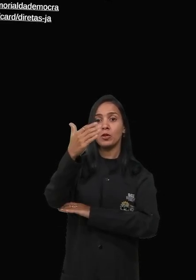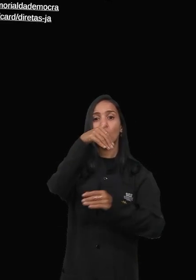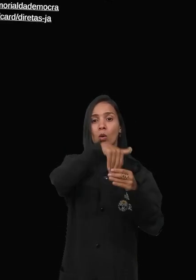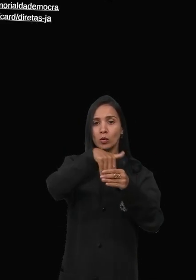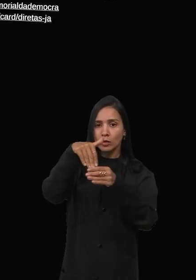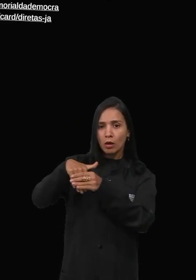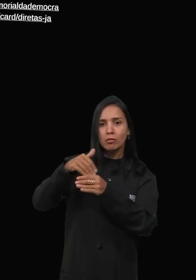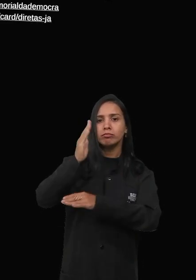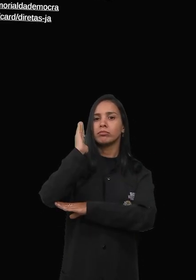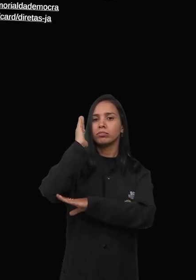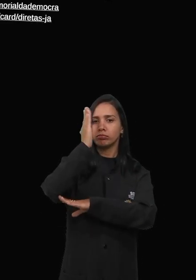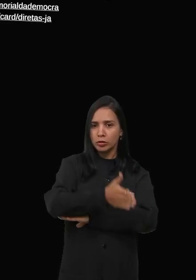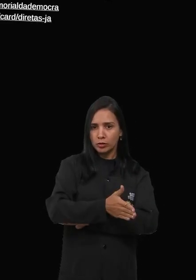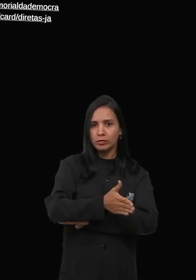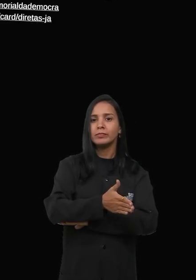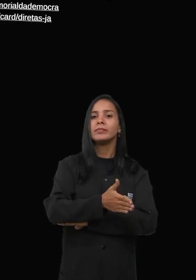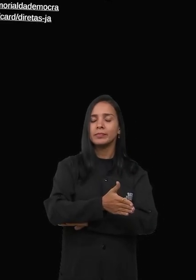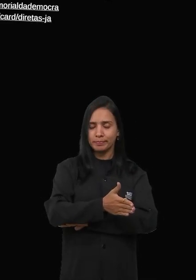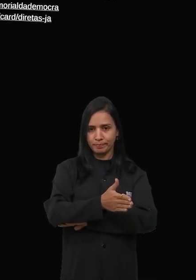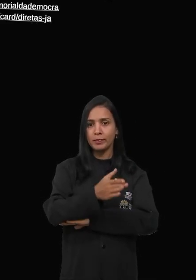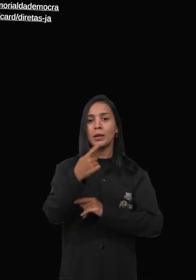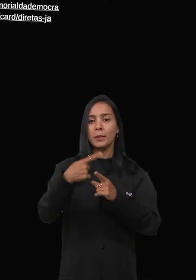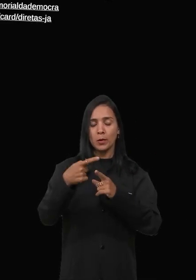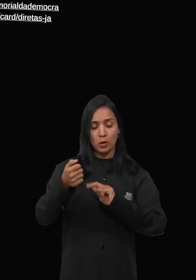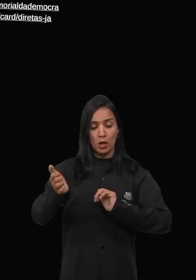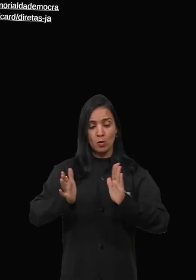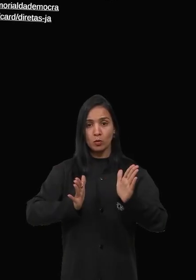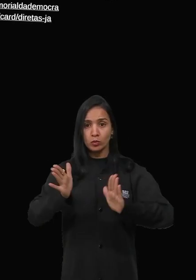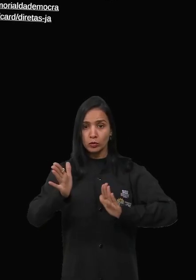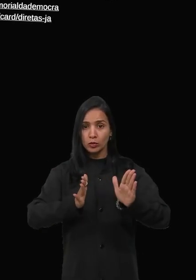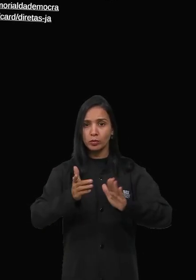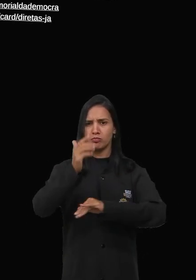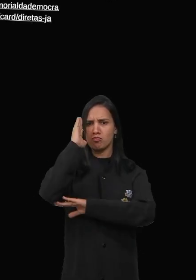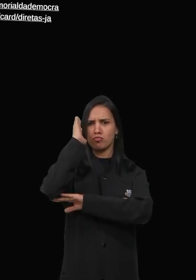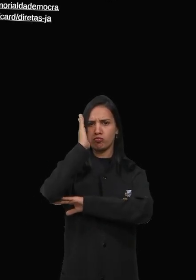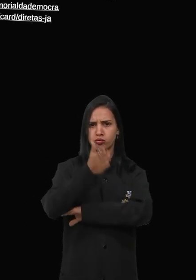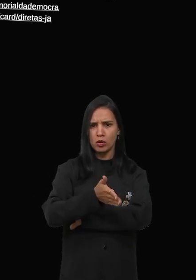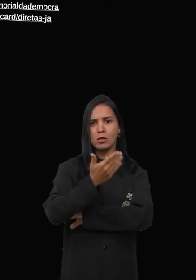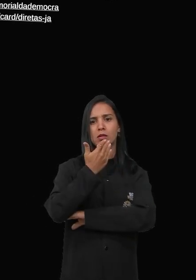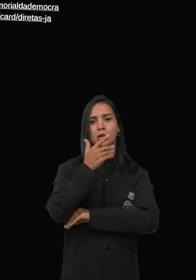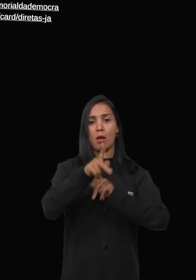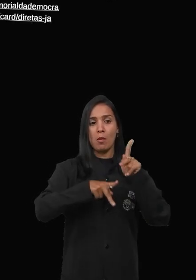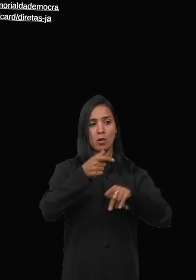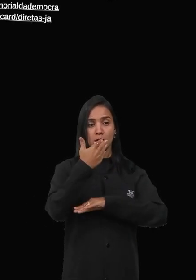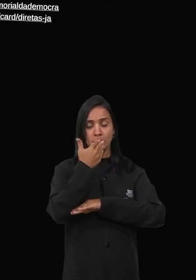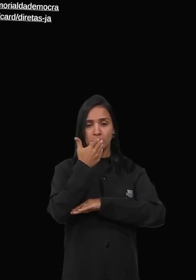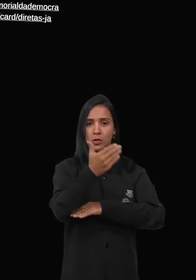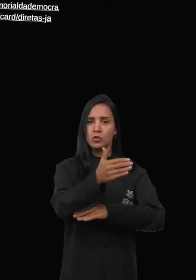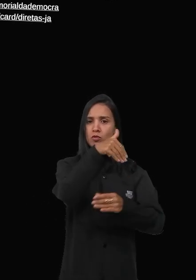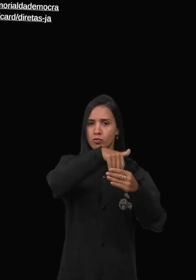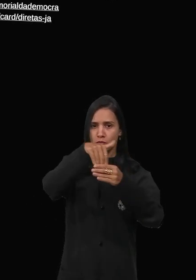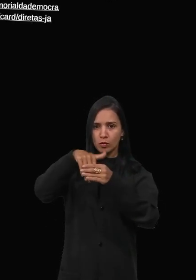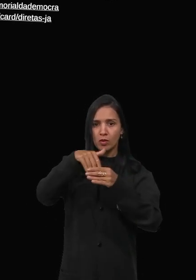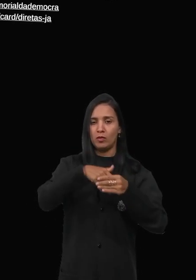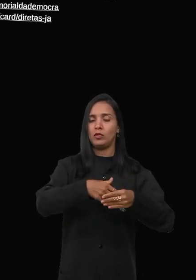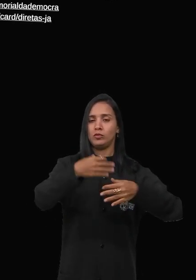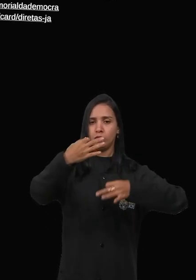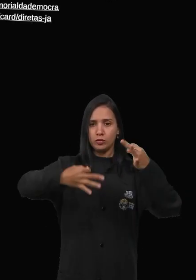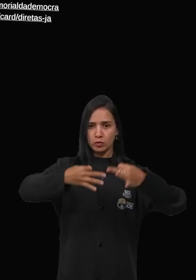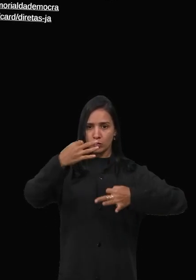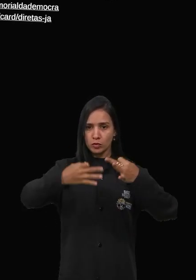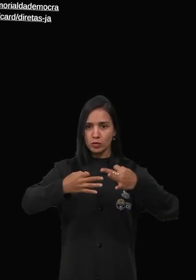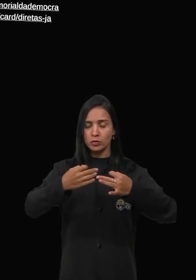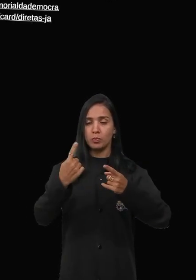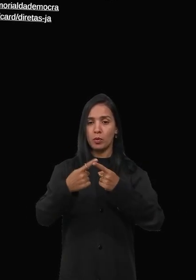eleições diretas, que foi no período, né, das diretas já. E na transição para a democracia,